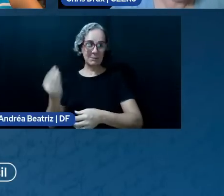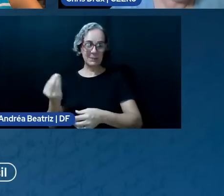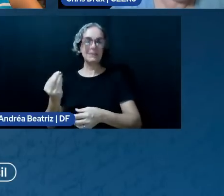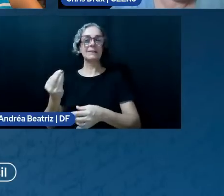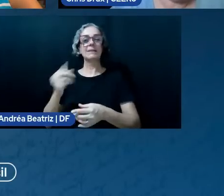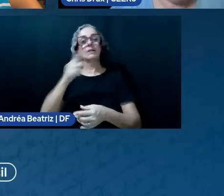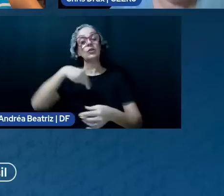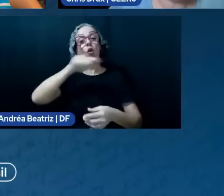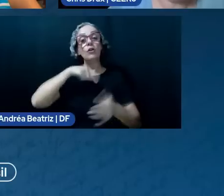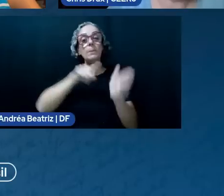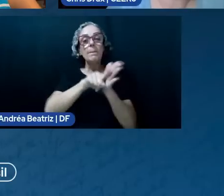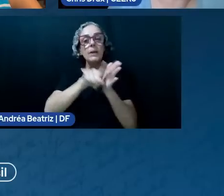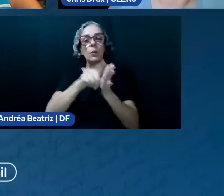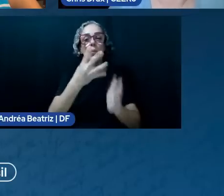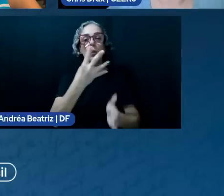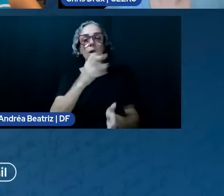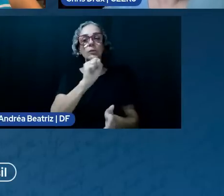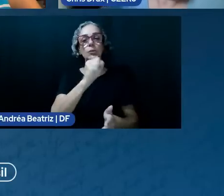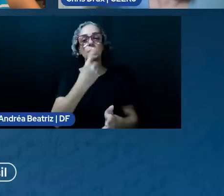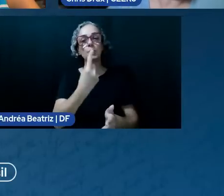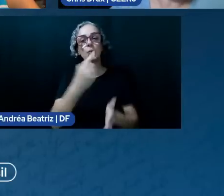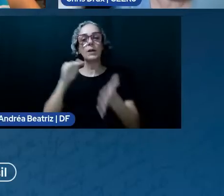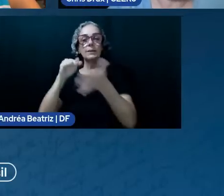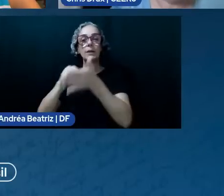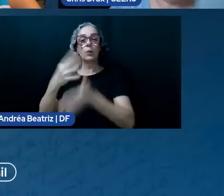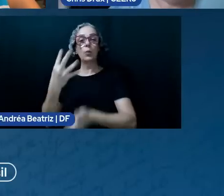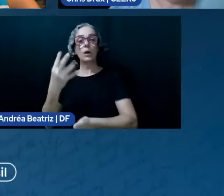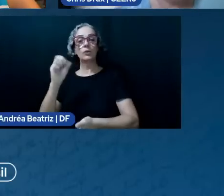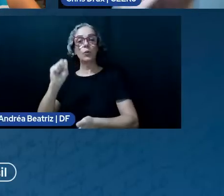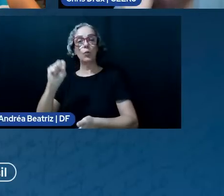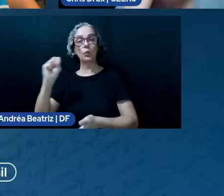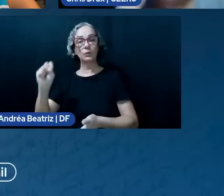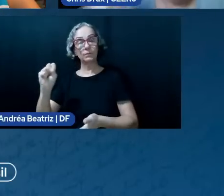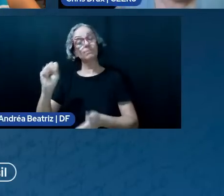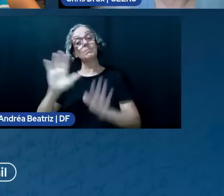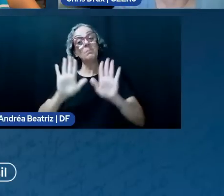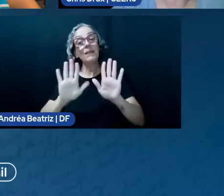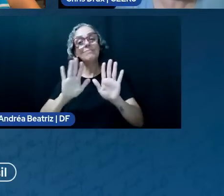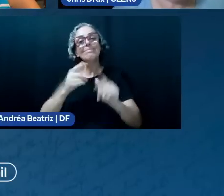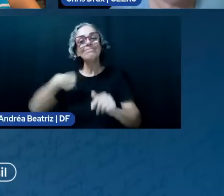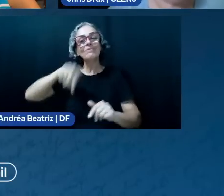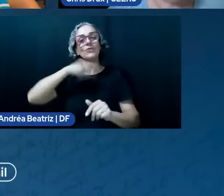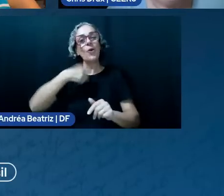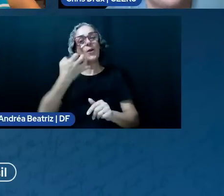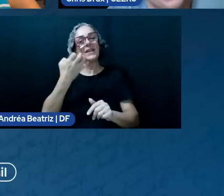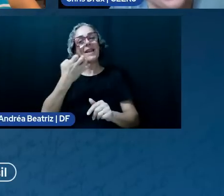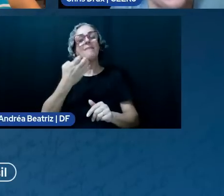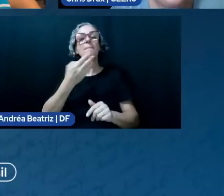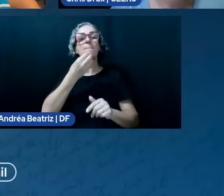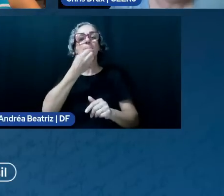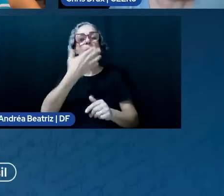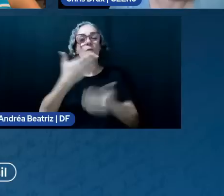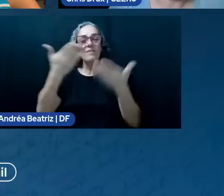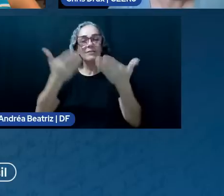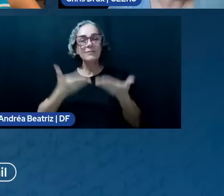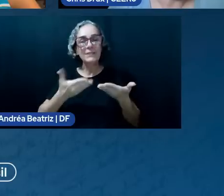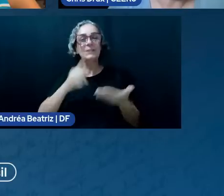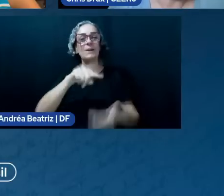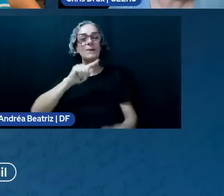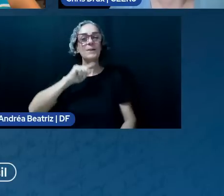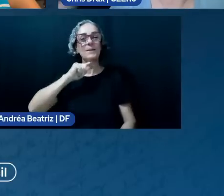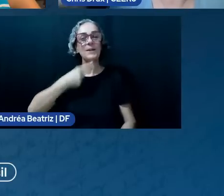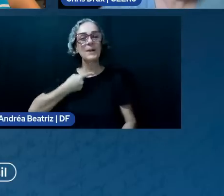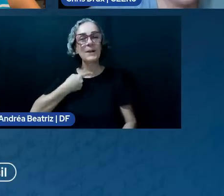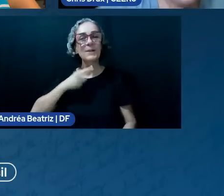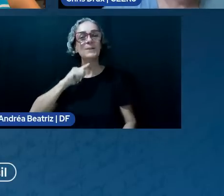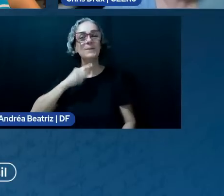481 a 488. Mas queremos dar as boas-vindas aos participantes, ao Carlos, né, que